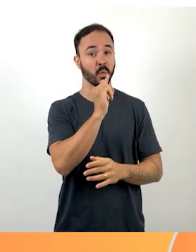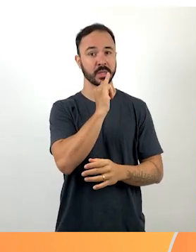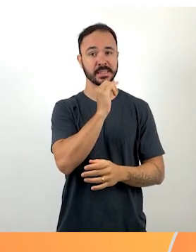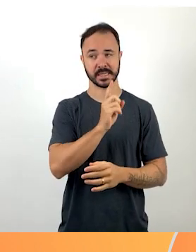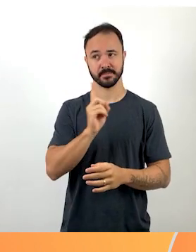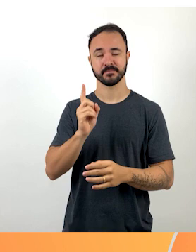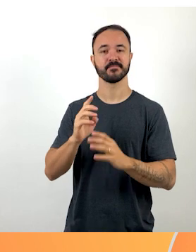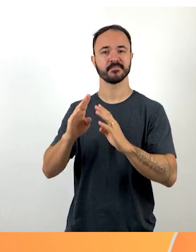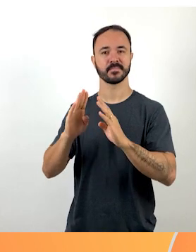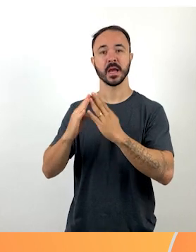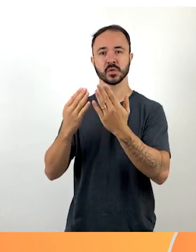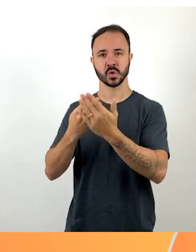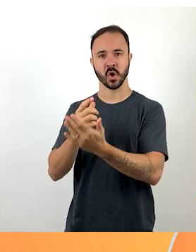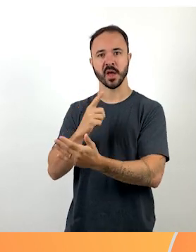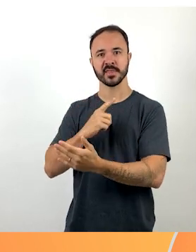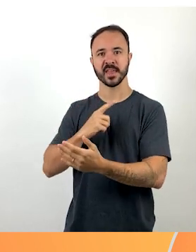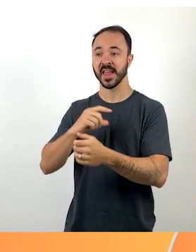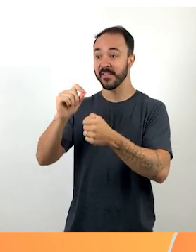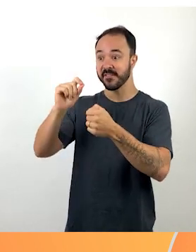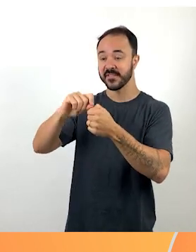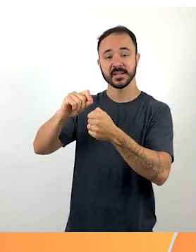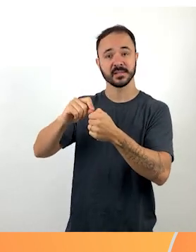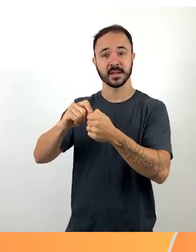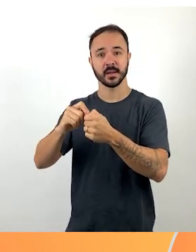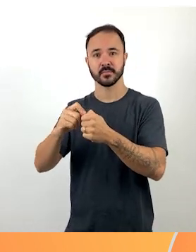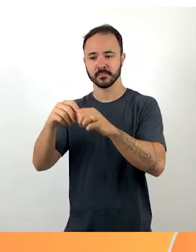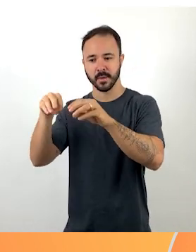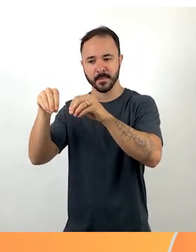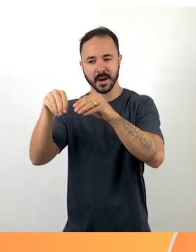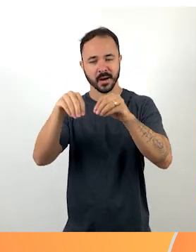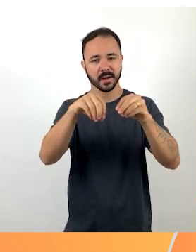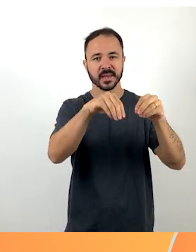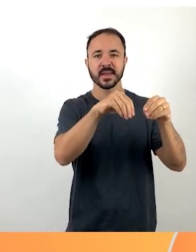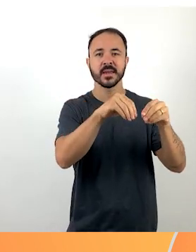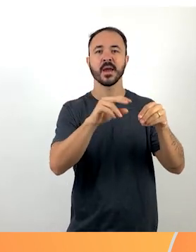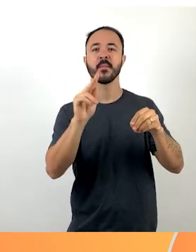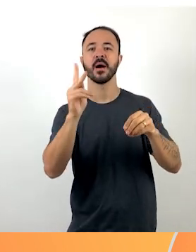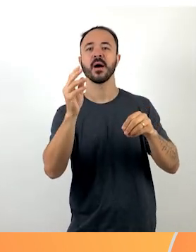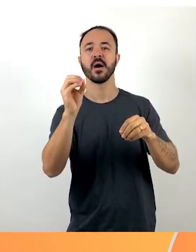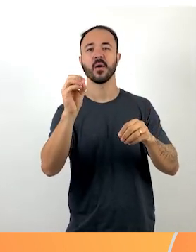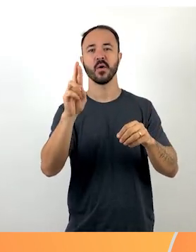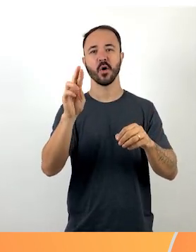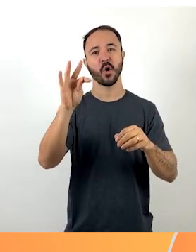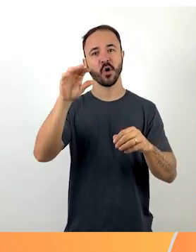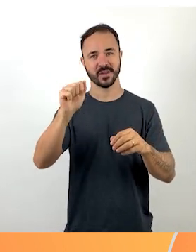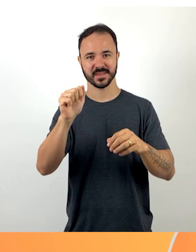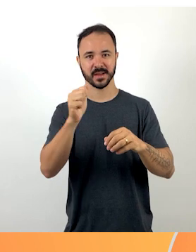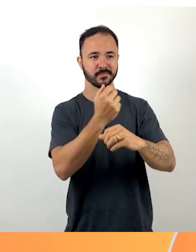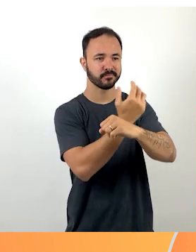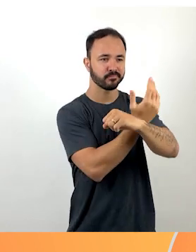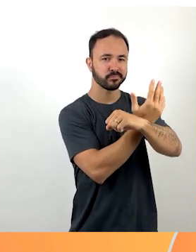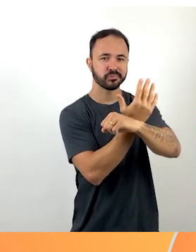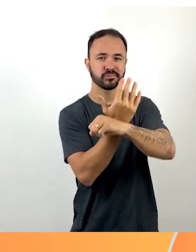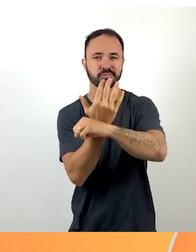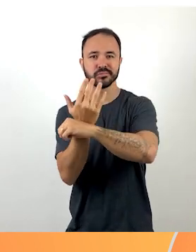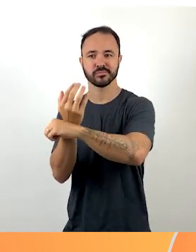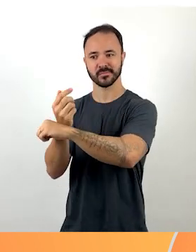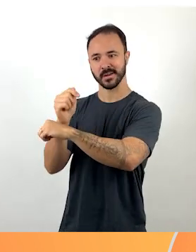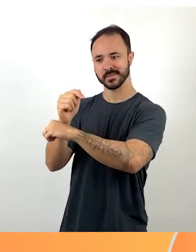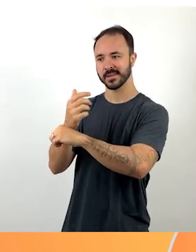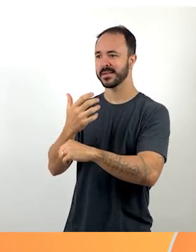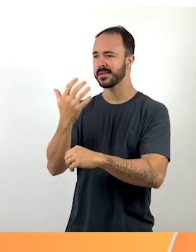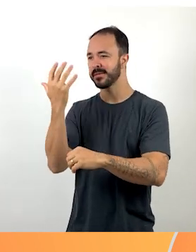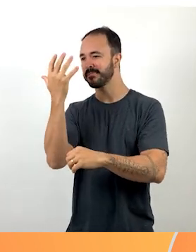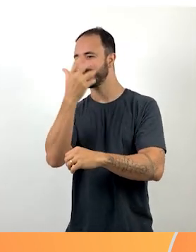de Canossa. Foi criada uma horta orgânica escolar. Observe a imagem. Aqui nós temos todo um